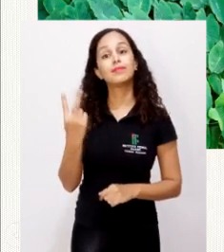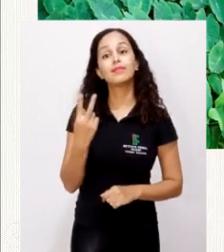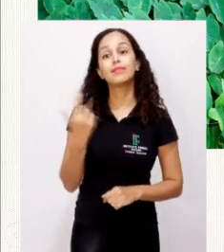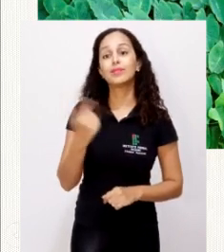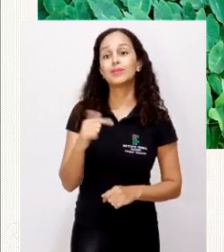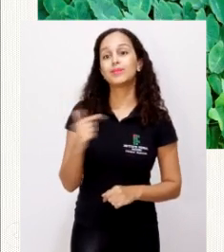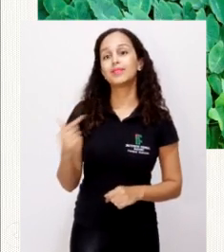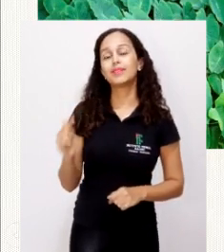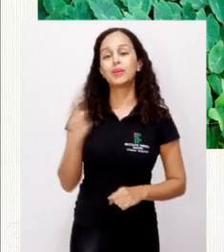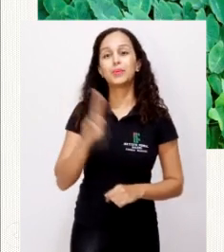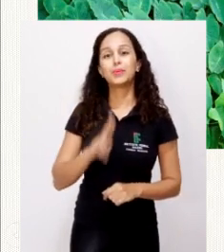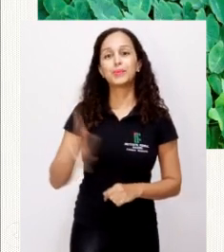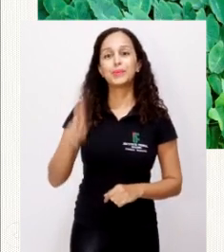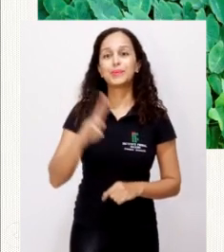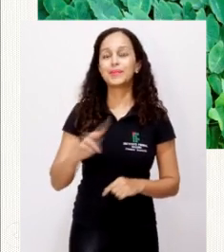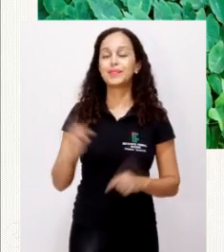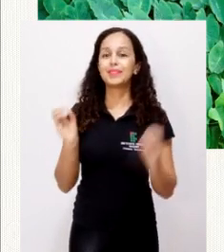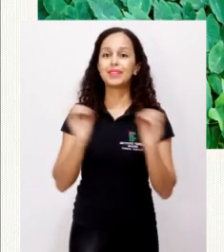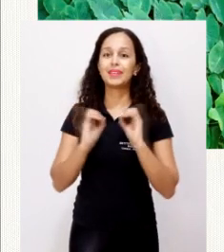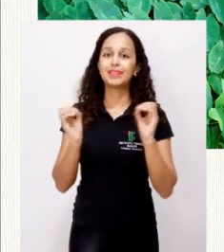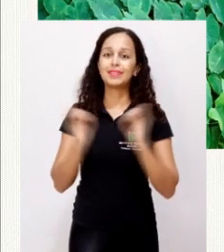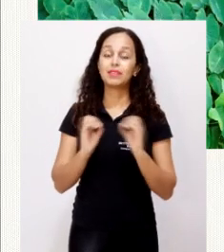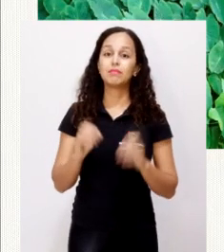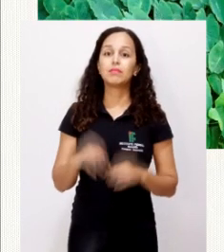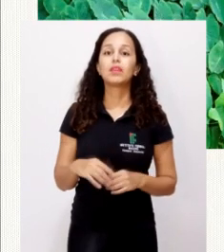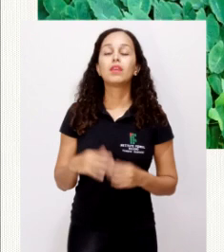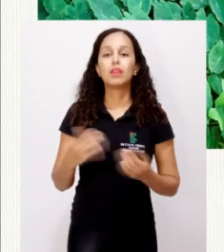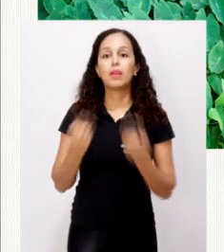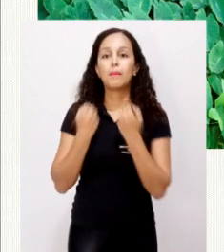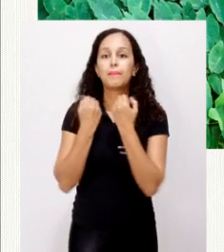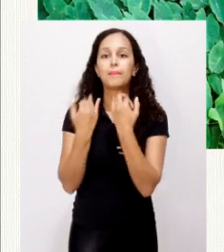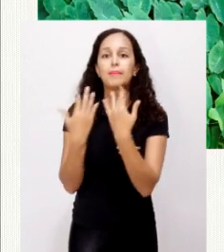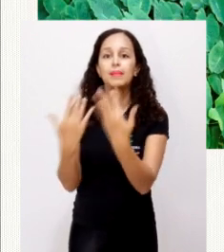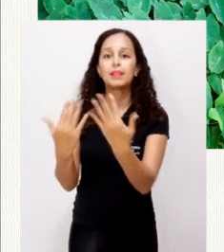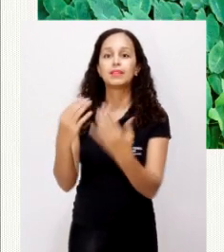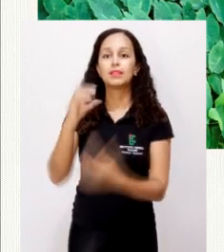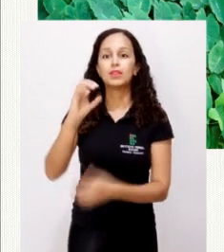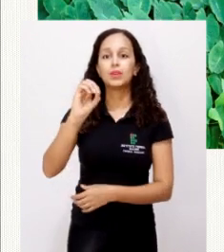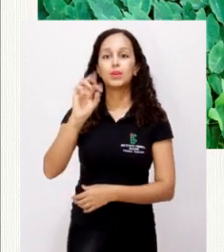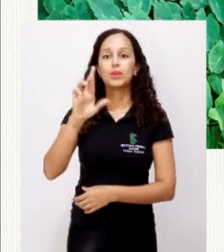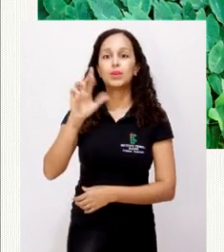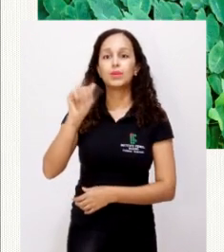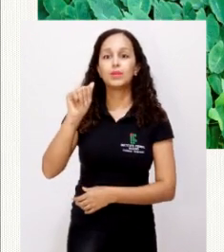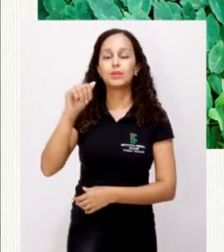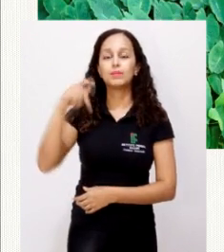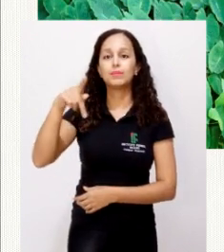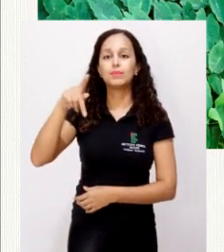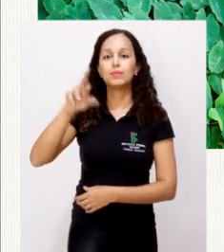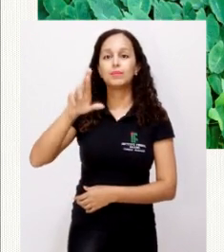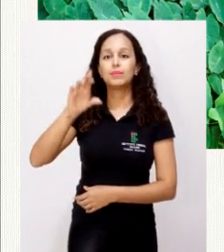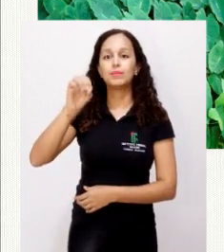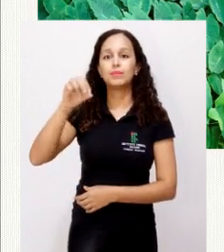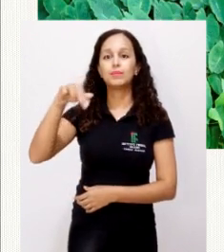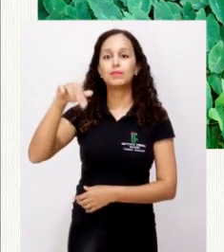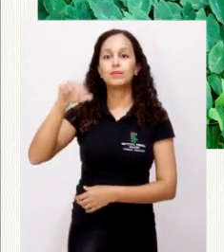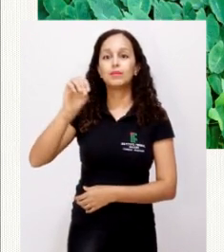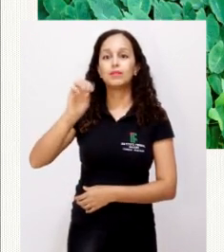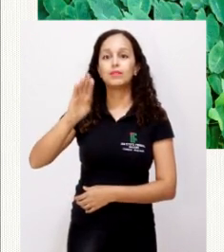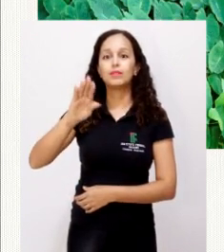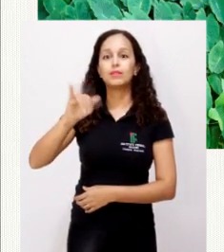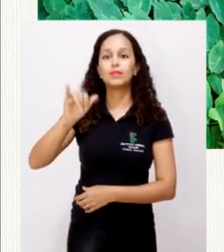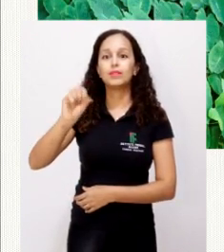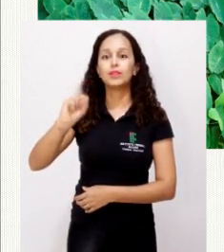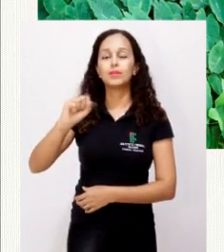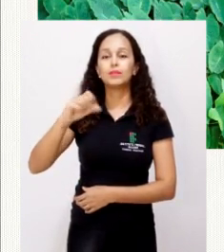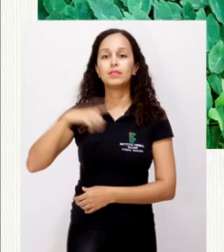pouco valorizadas e assim, né, não são utilizadas. Oropronobis eu conheci em São Paulo a partir